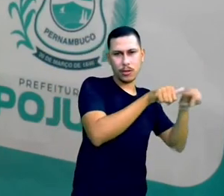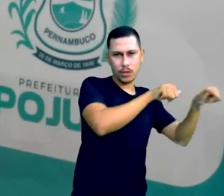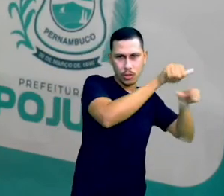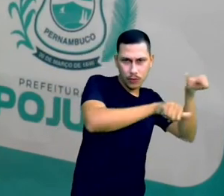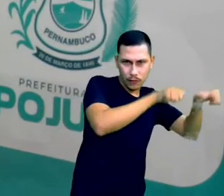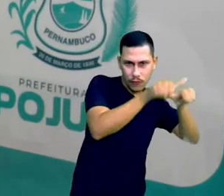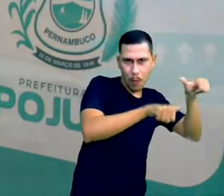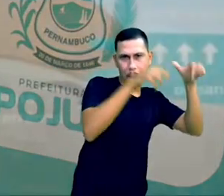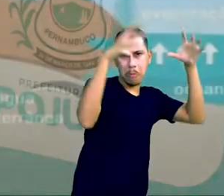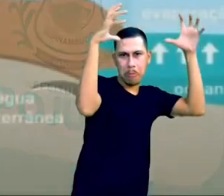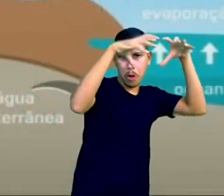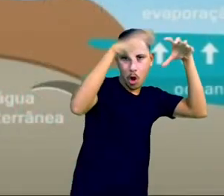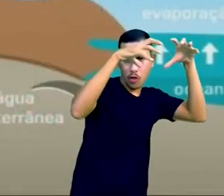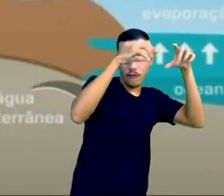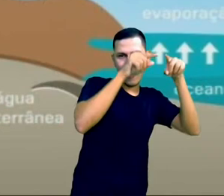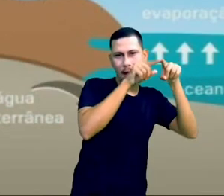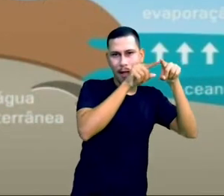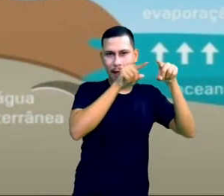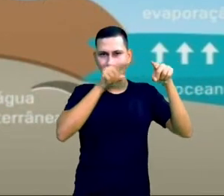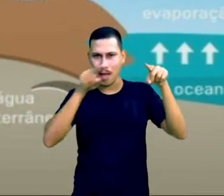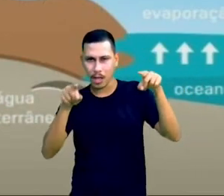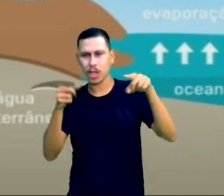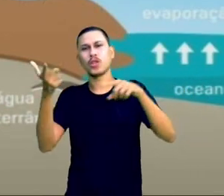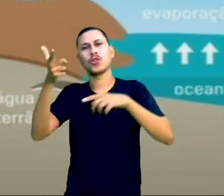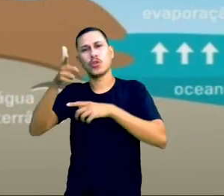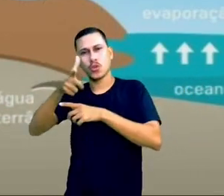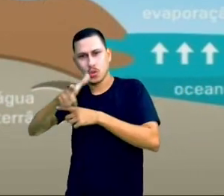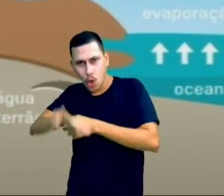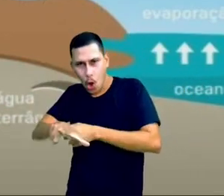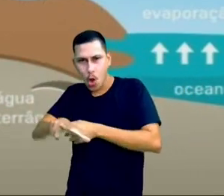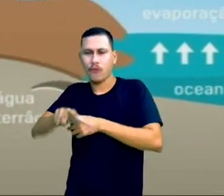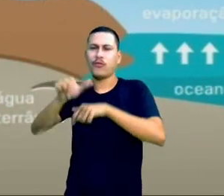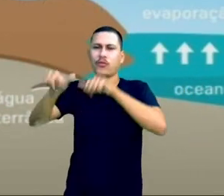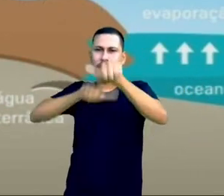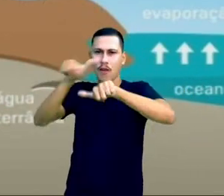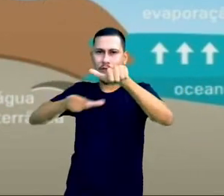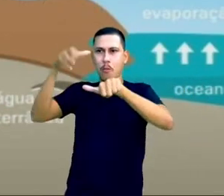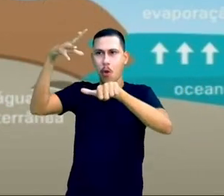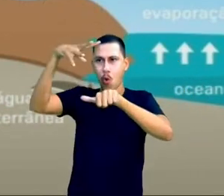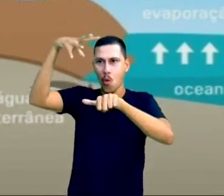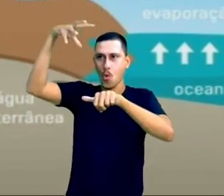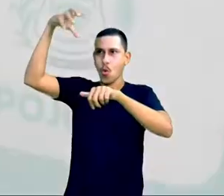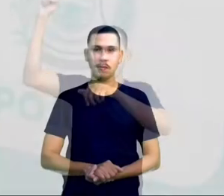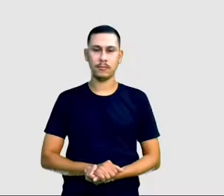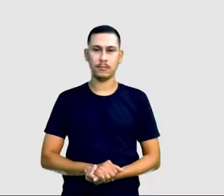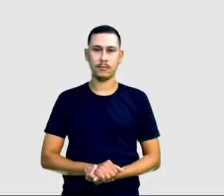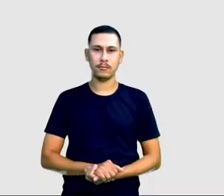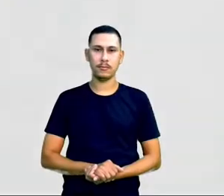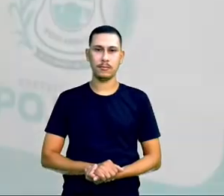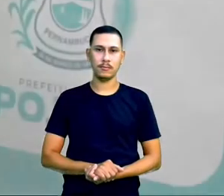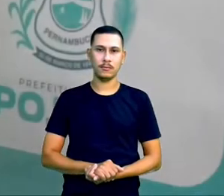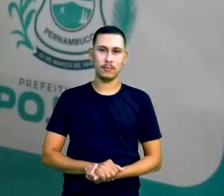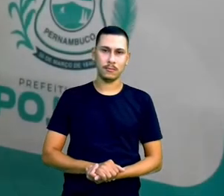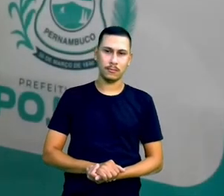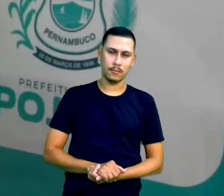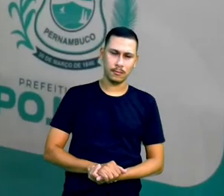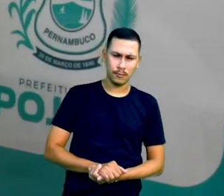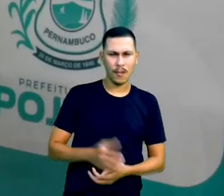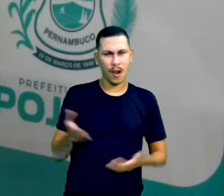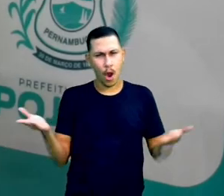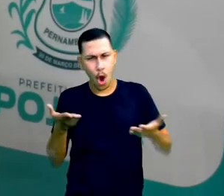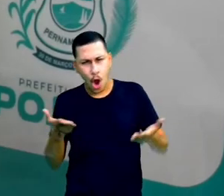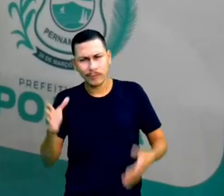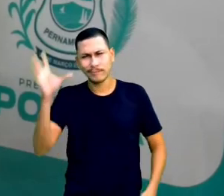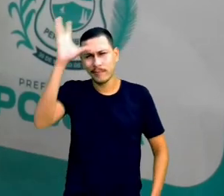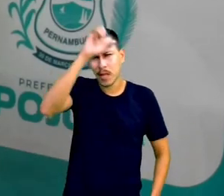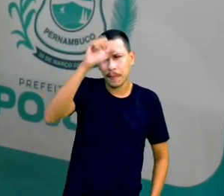novamente em nuvem de chuva, se precipita. Então, a gente vê aí sempre esse ciclo se formando. Nós vamos falar